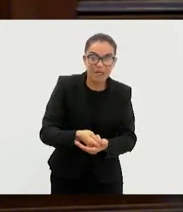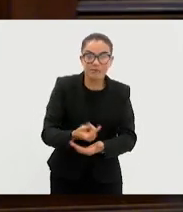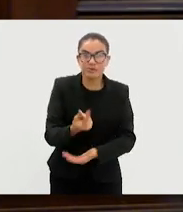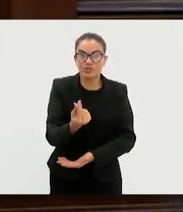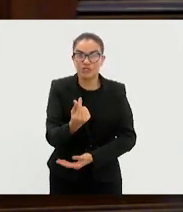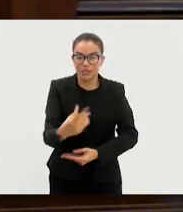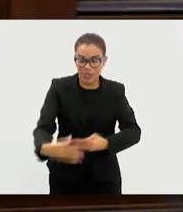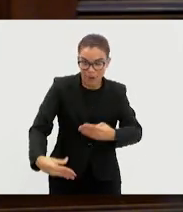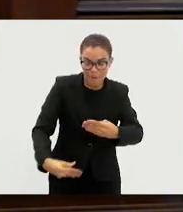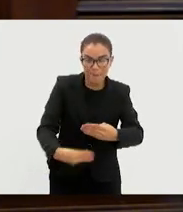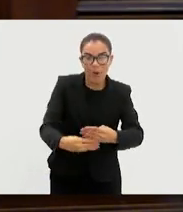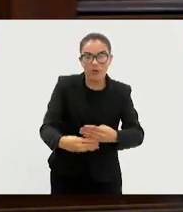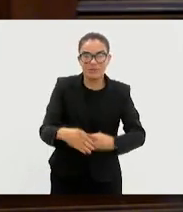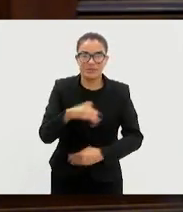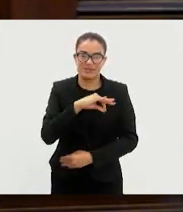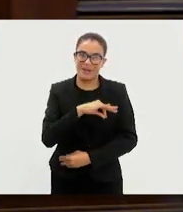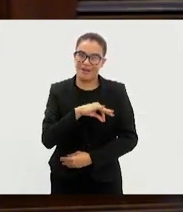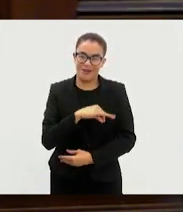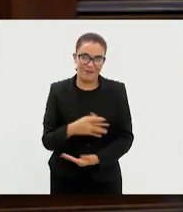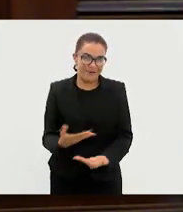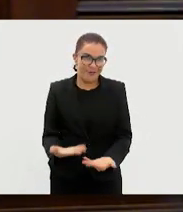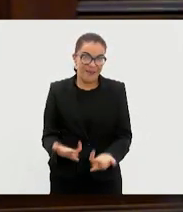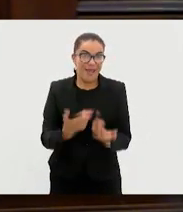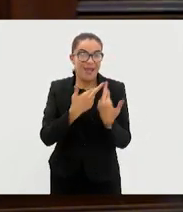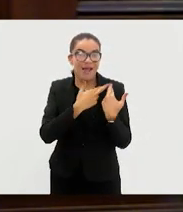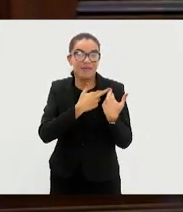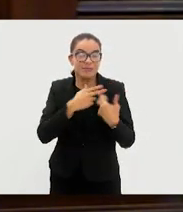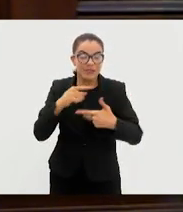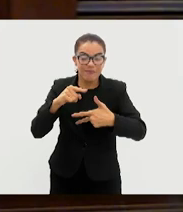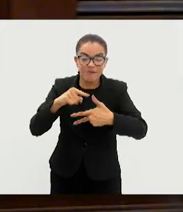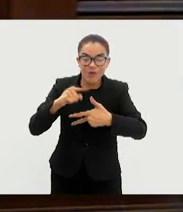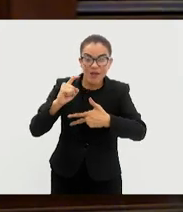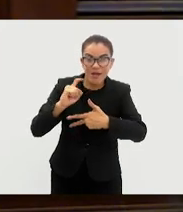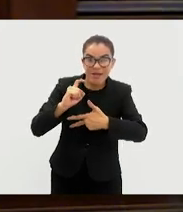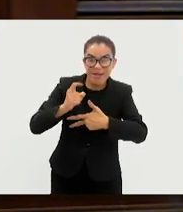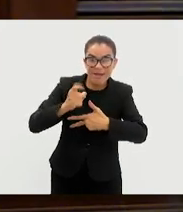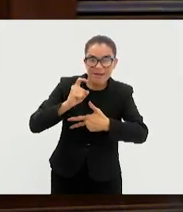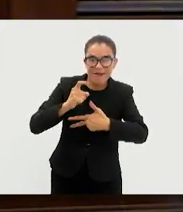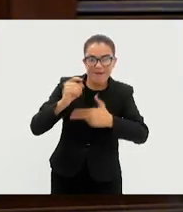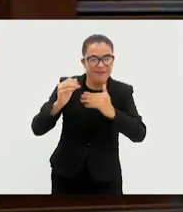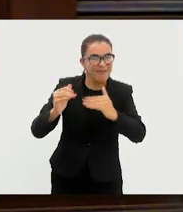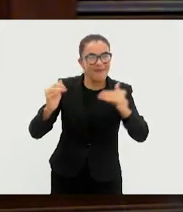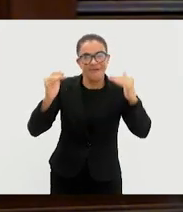salarial. Isto é um dever do Executivo que a gente cobra